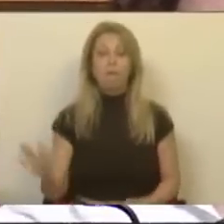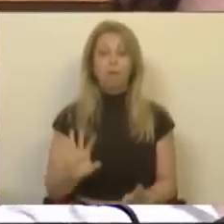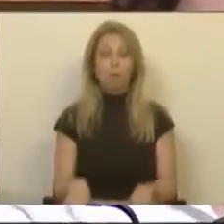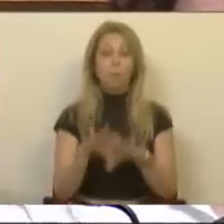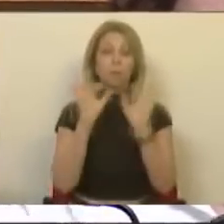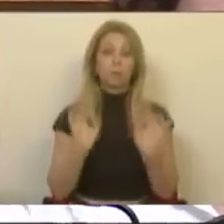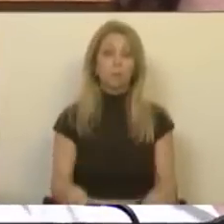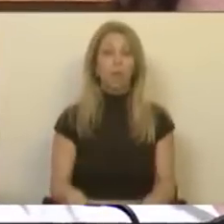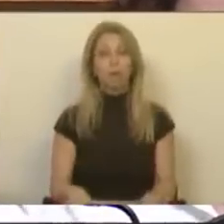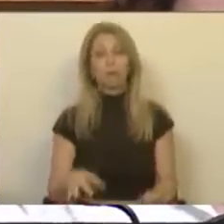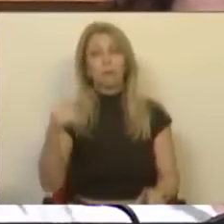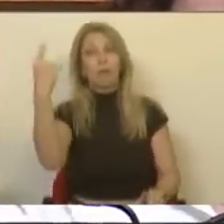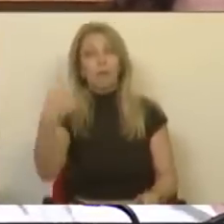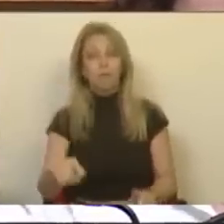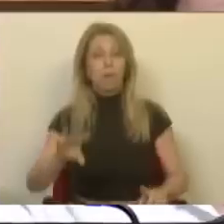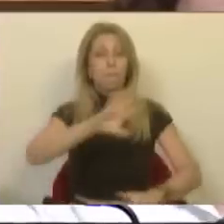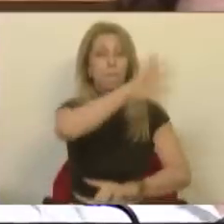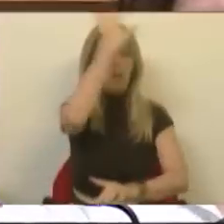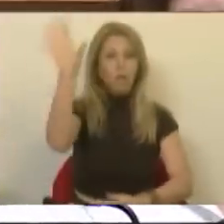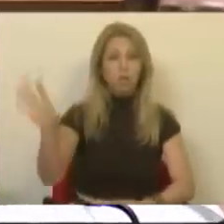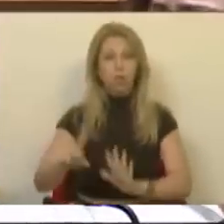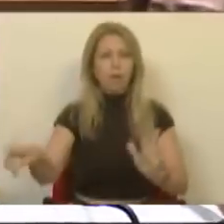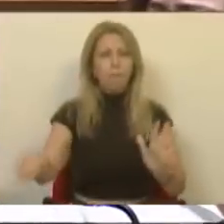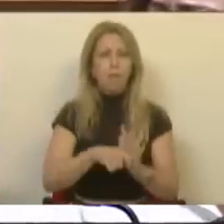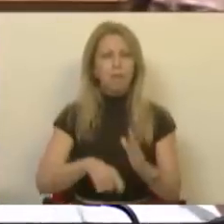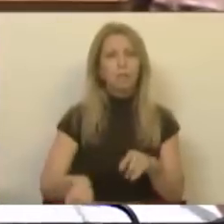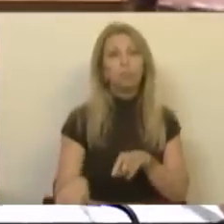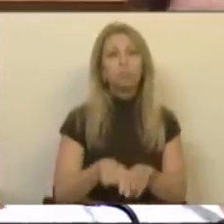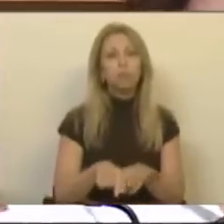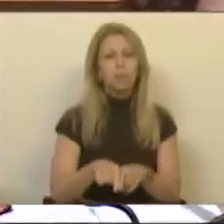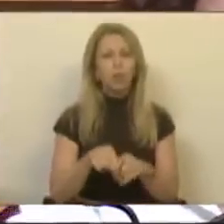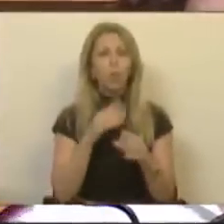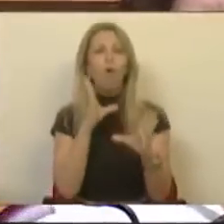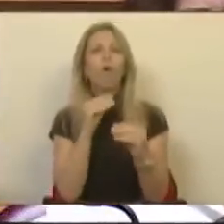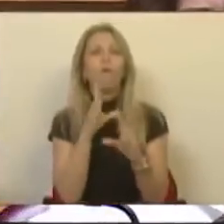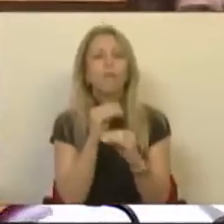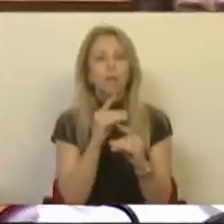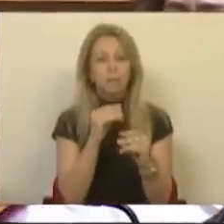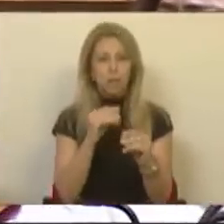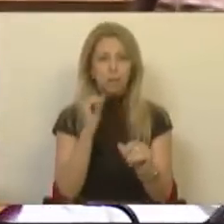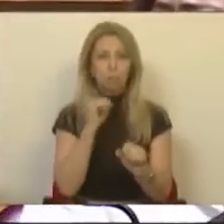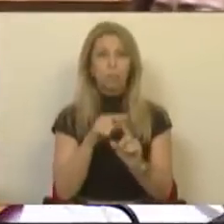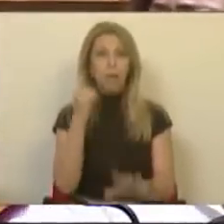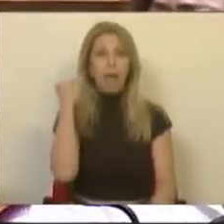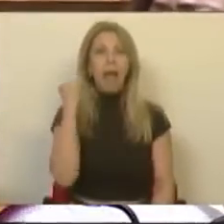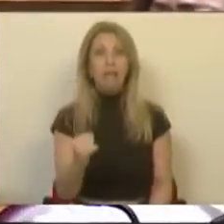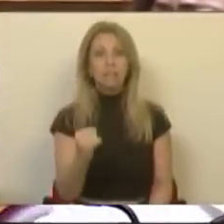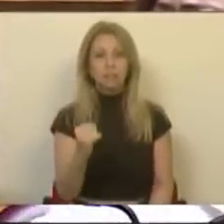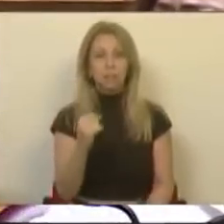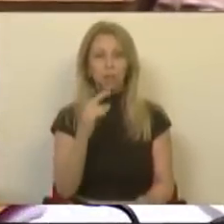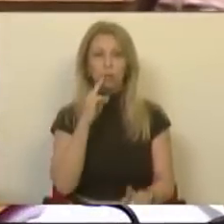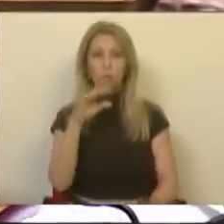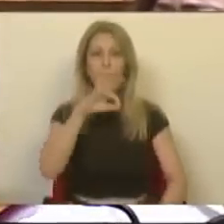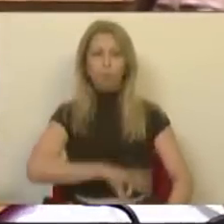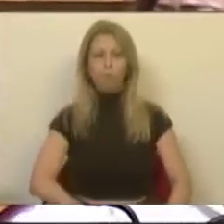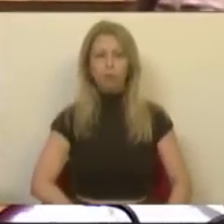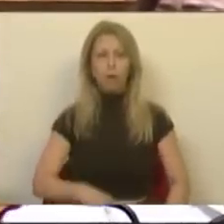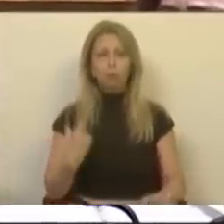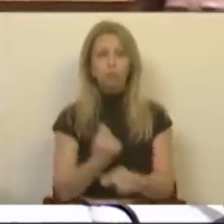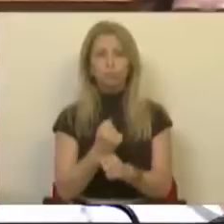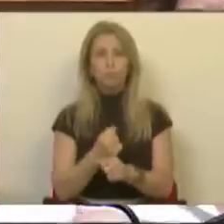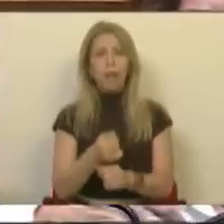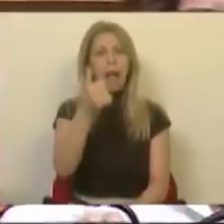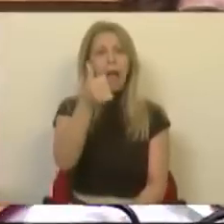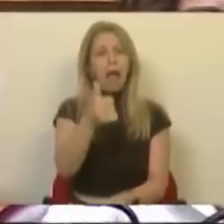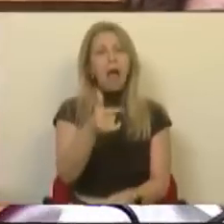países ameaças a políticos conversa sobre assassinos profissionais sobre compra de armas e munições